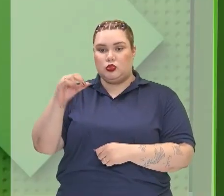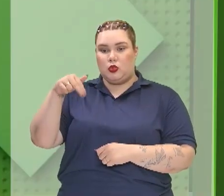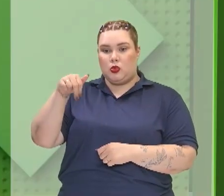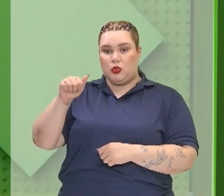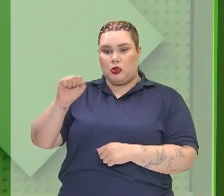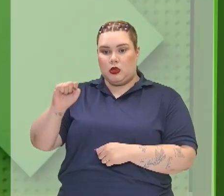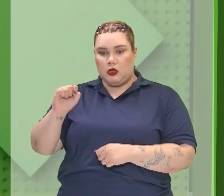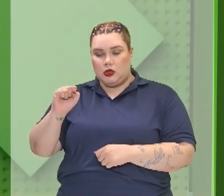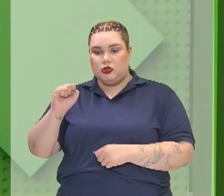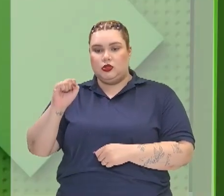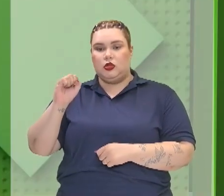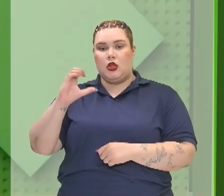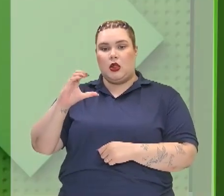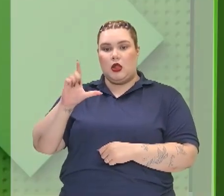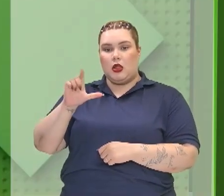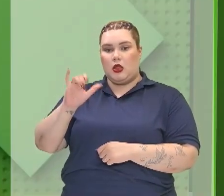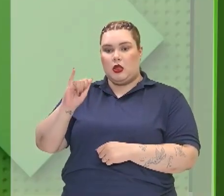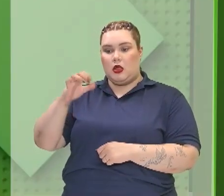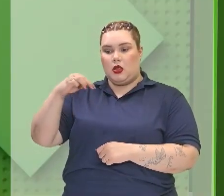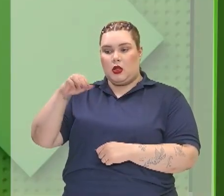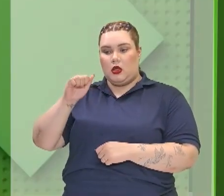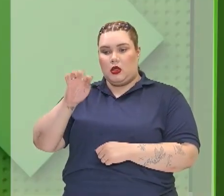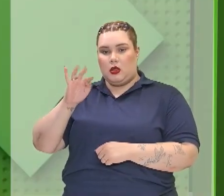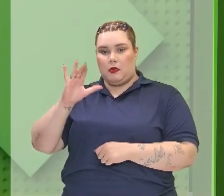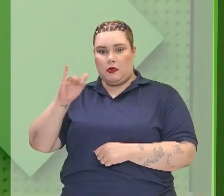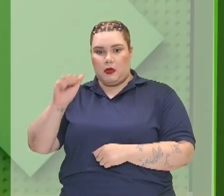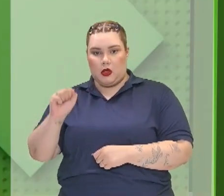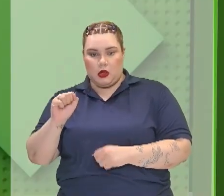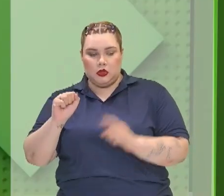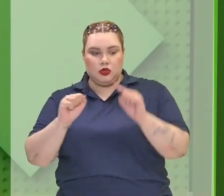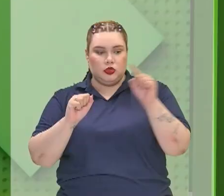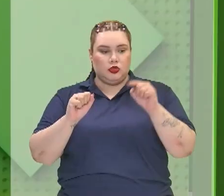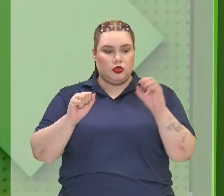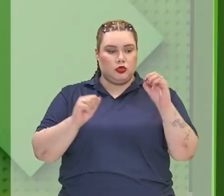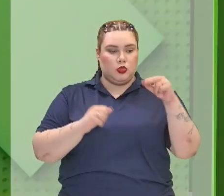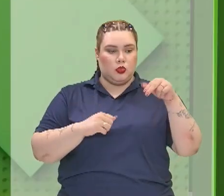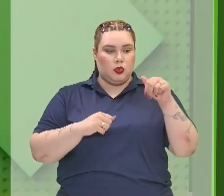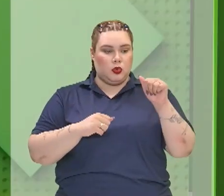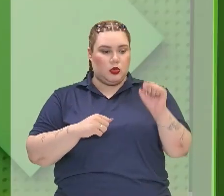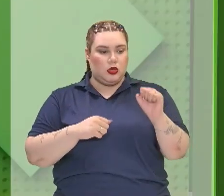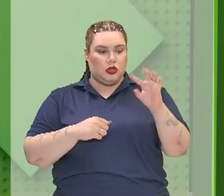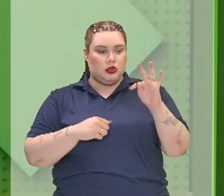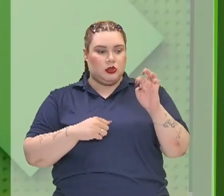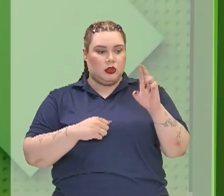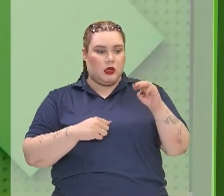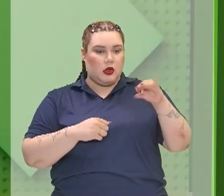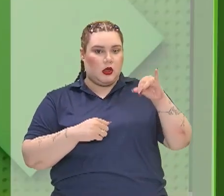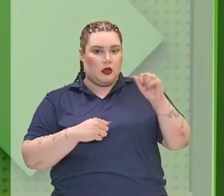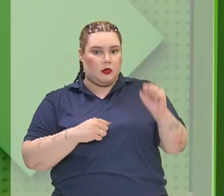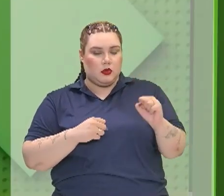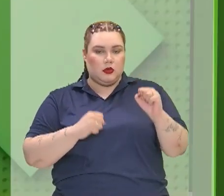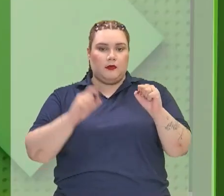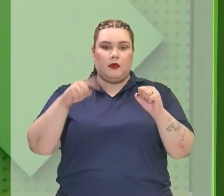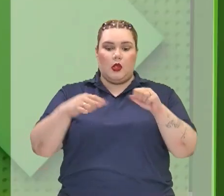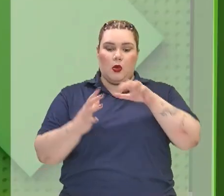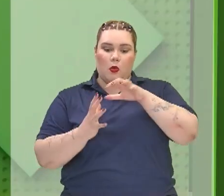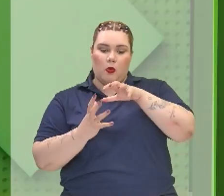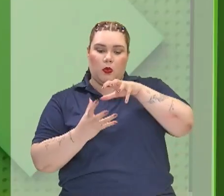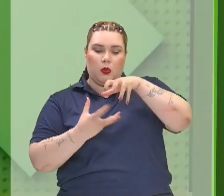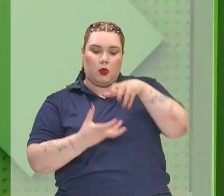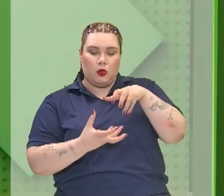a ver com latitude, né? Tem a ver com a posição em que o nosso